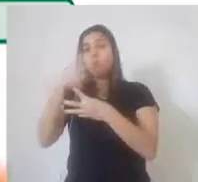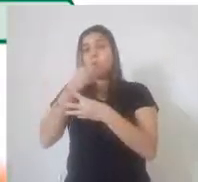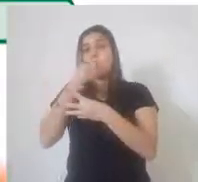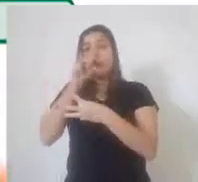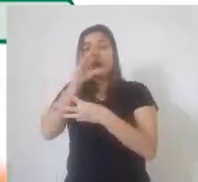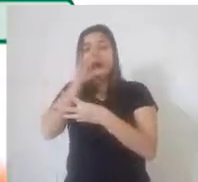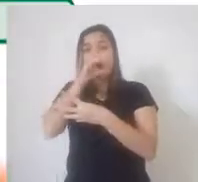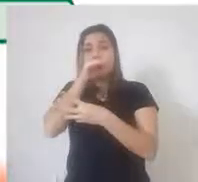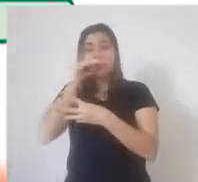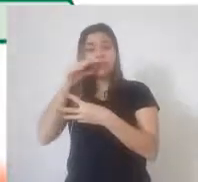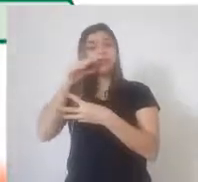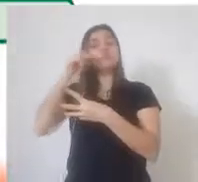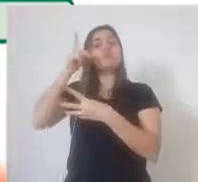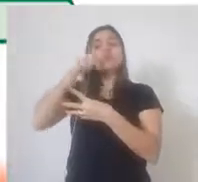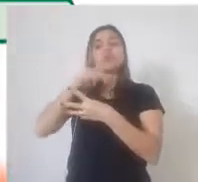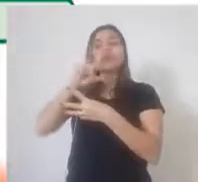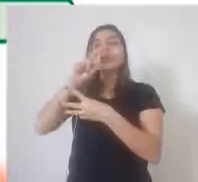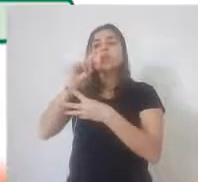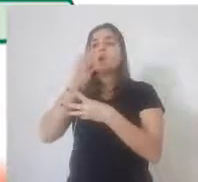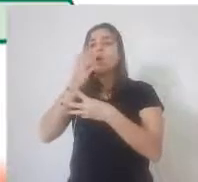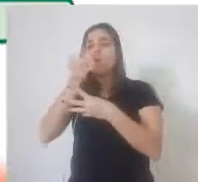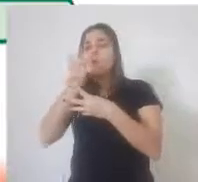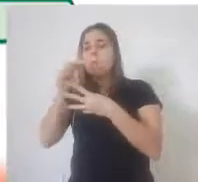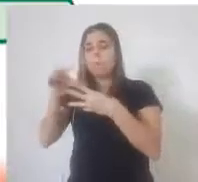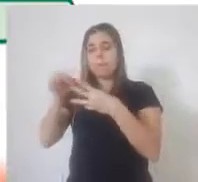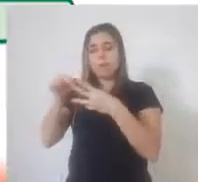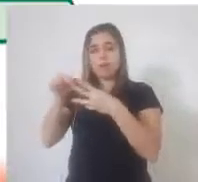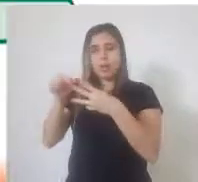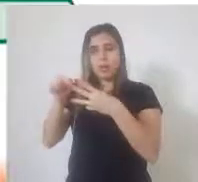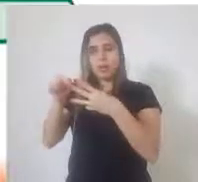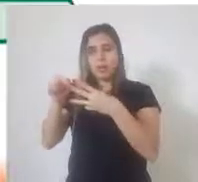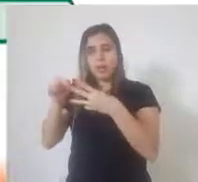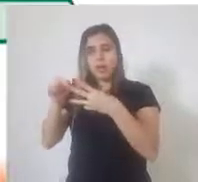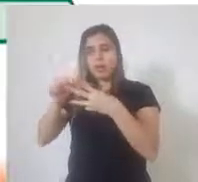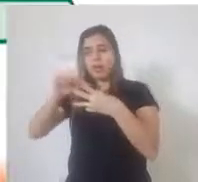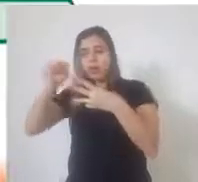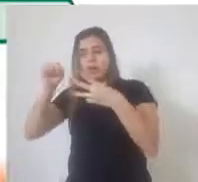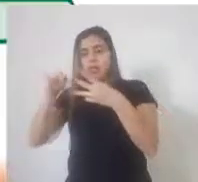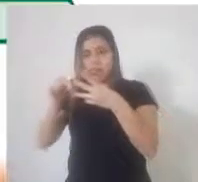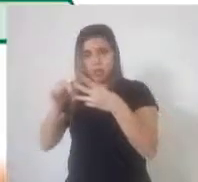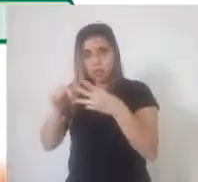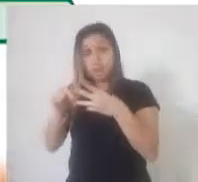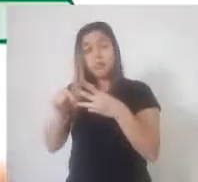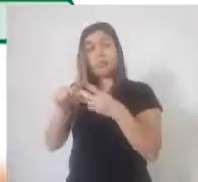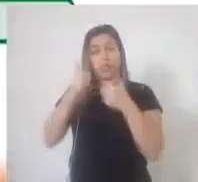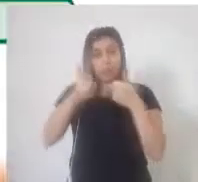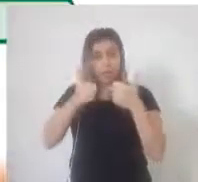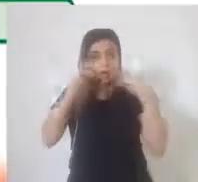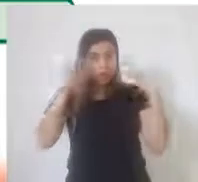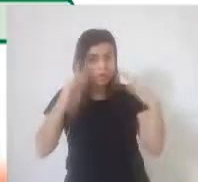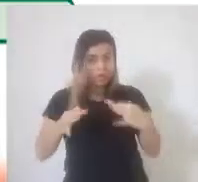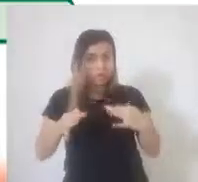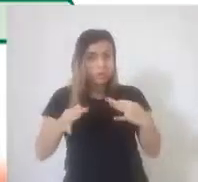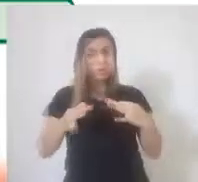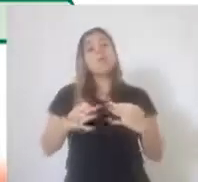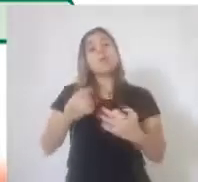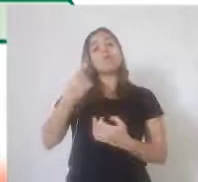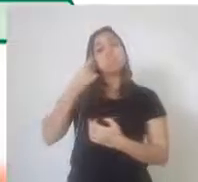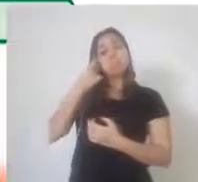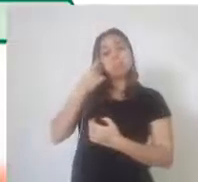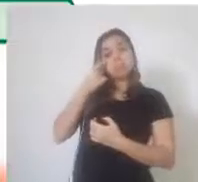teria, então, se alimentar de 1 tonelada de bezerro para conseguir a energia para suas atividades vitais, tá